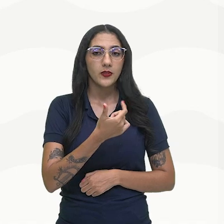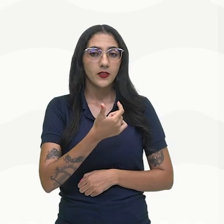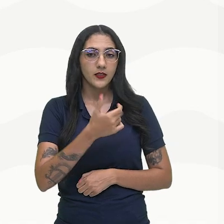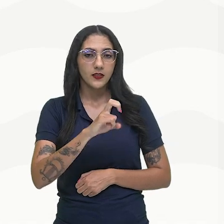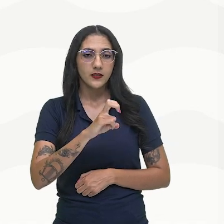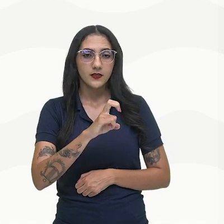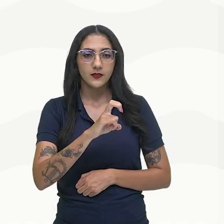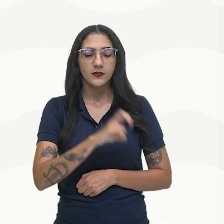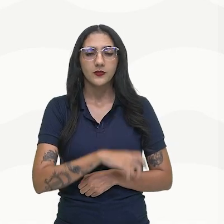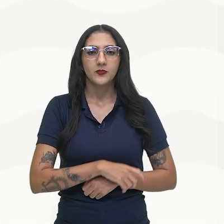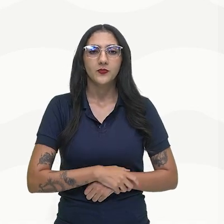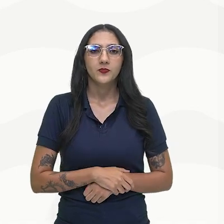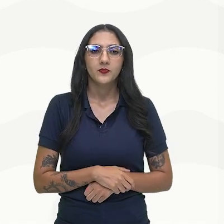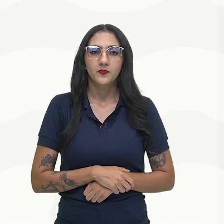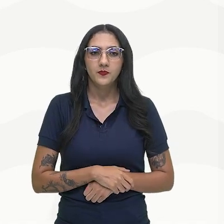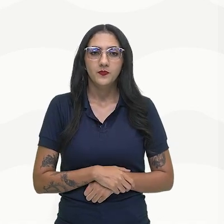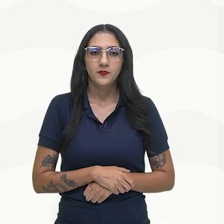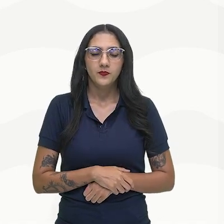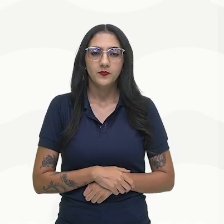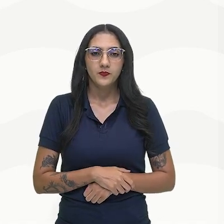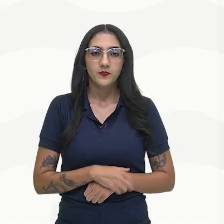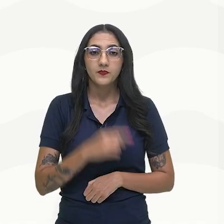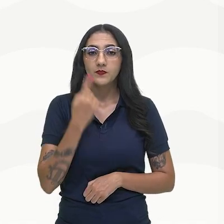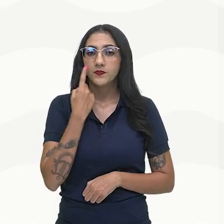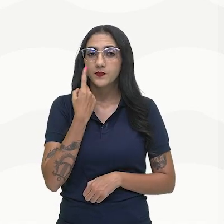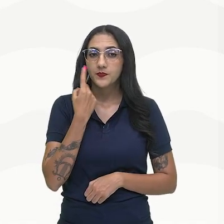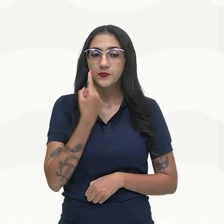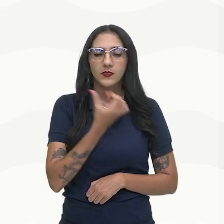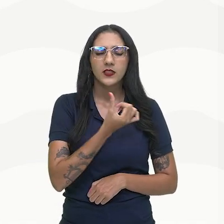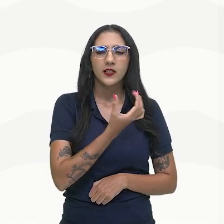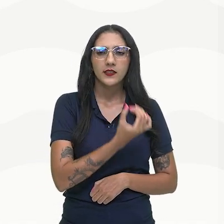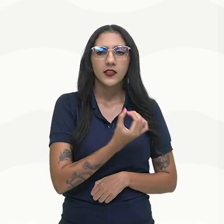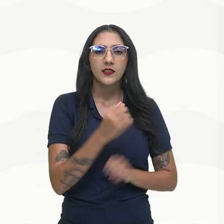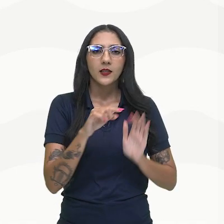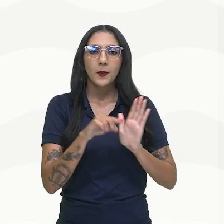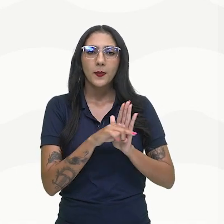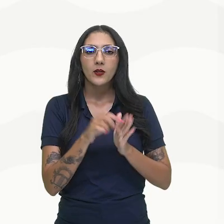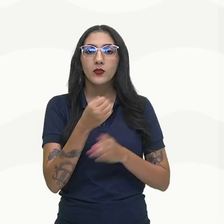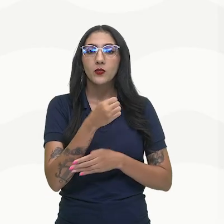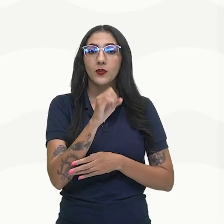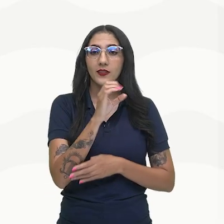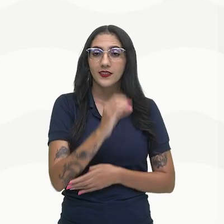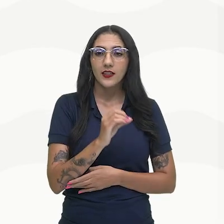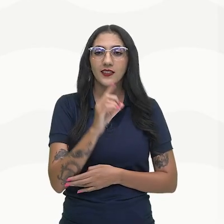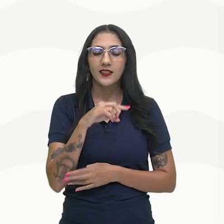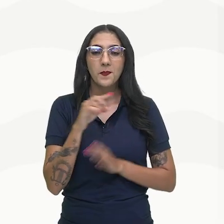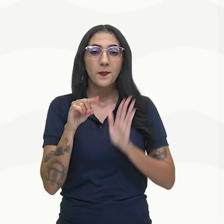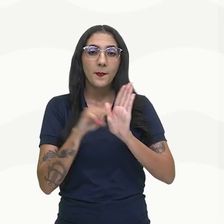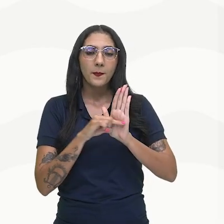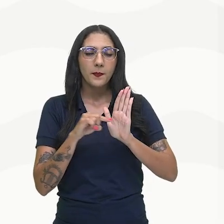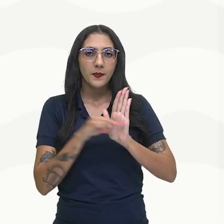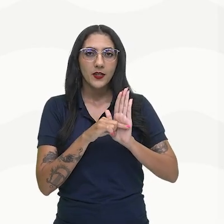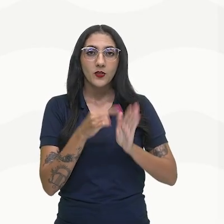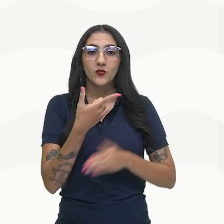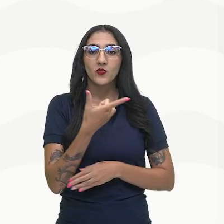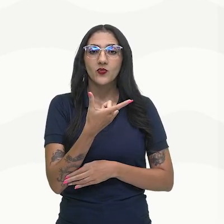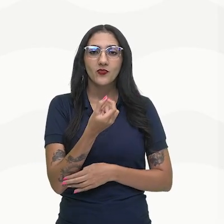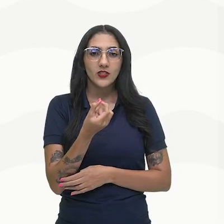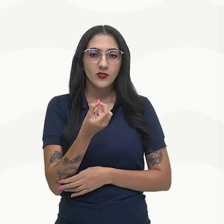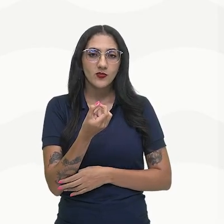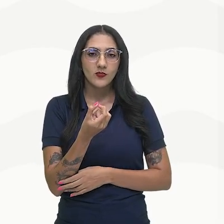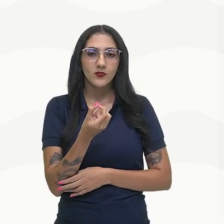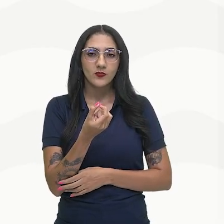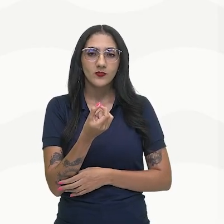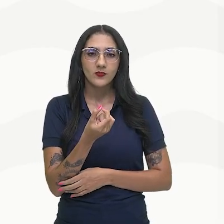2015. 60 menos 80, nós temos um resultado negativo, menos 20.